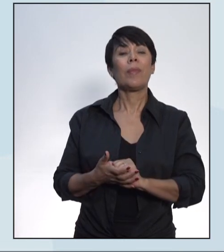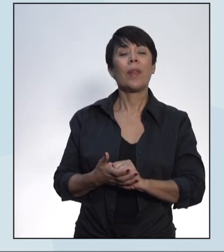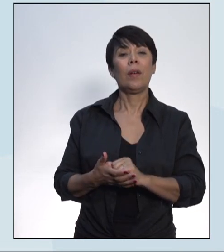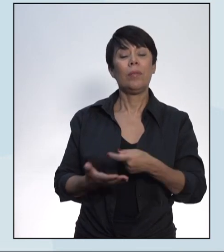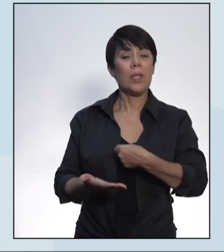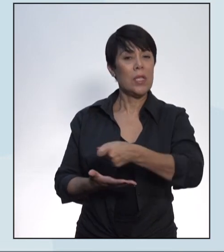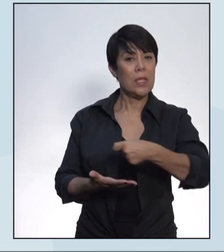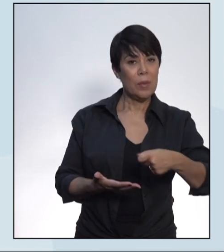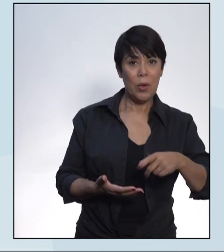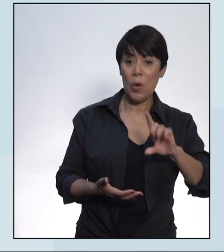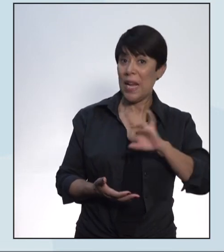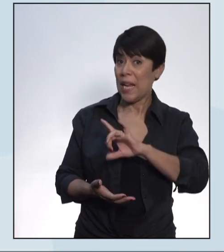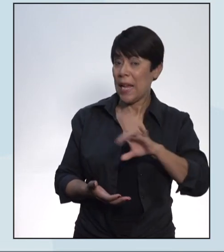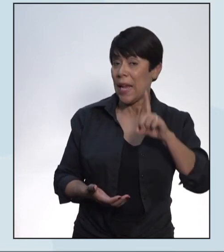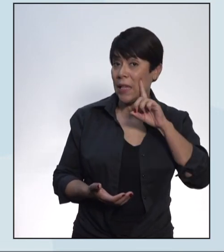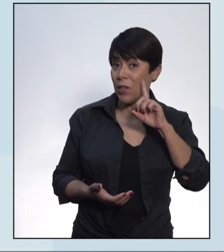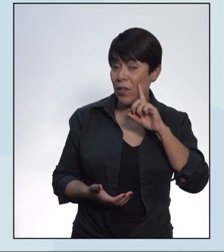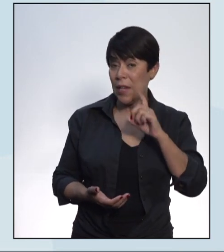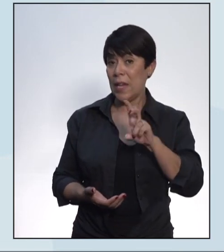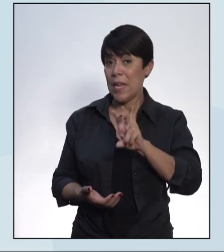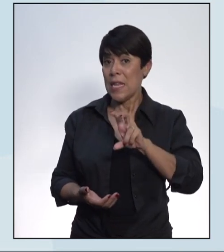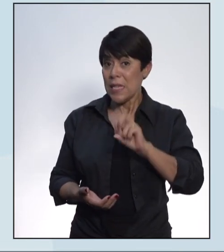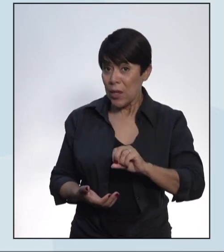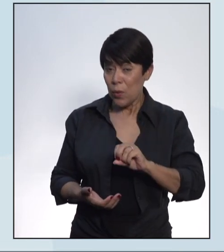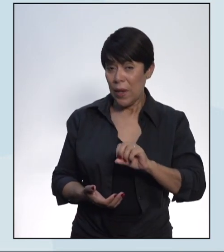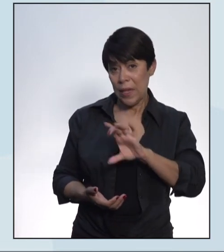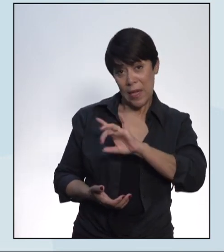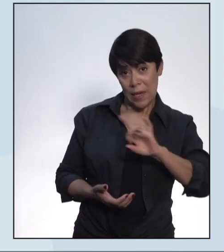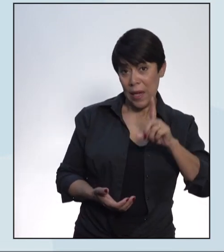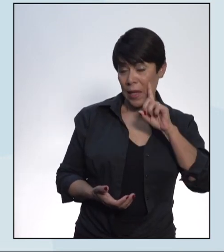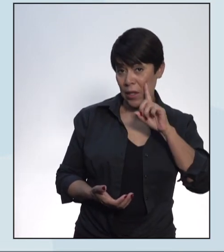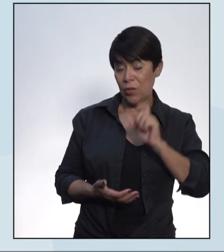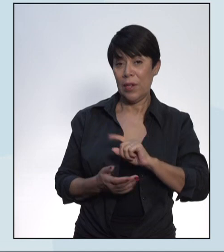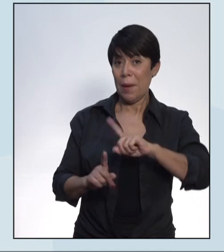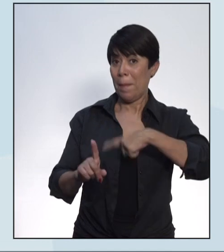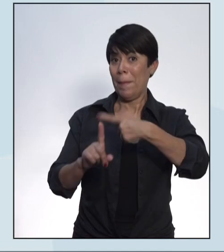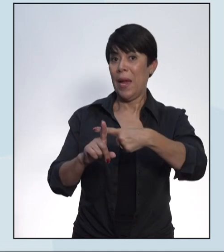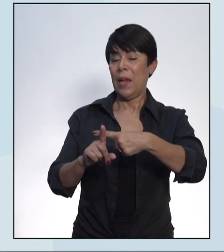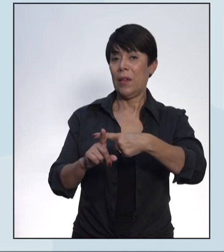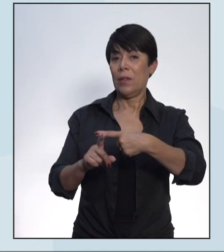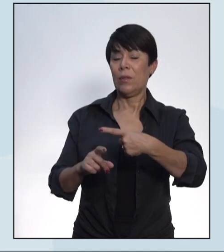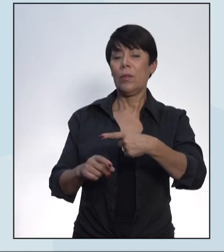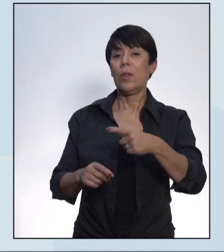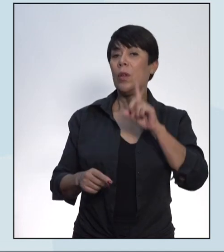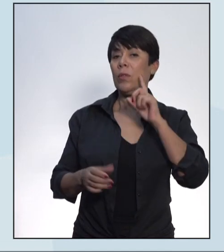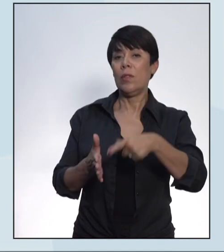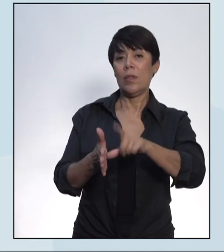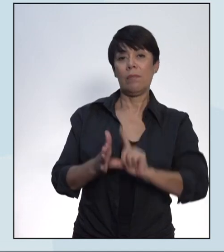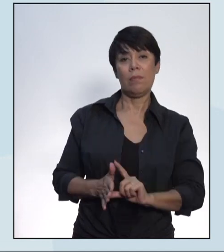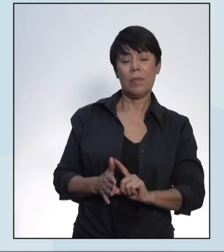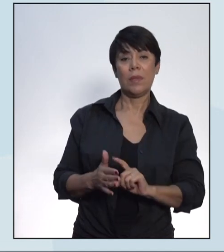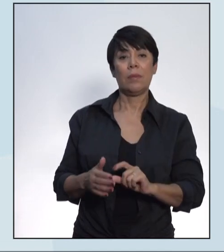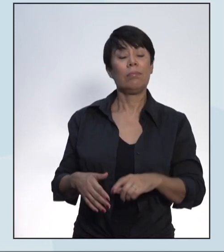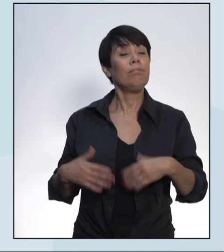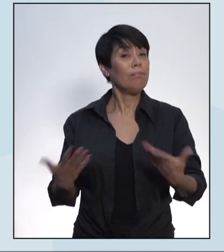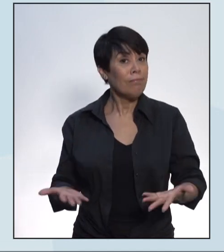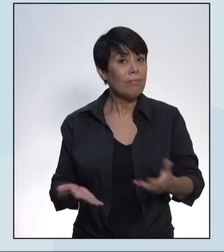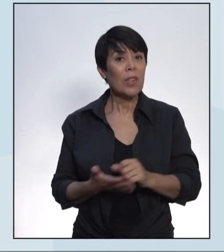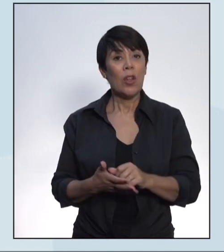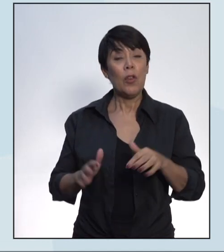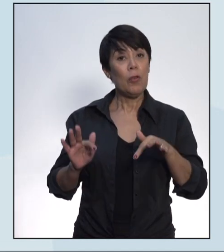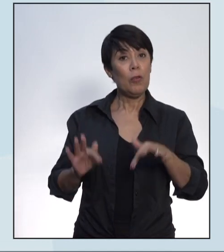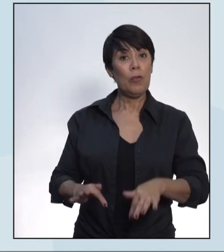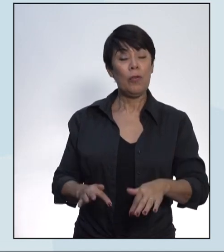dia, depois do primeiro, mais 50. A mais do que o dia anterior. Sendo assim, ao final